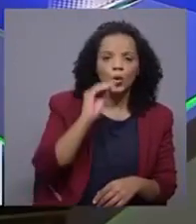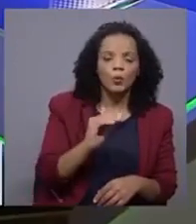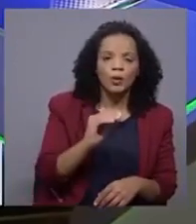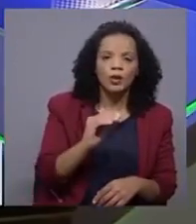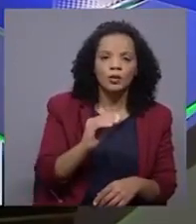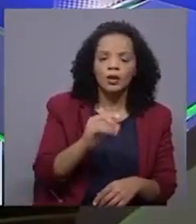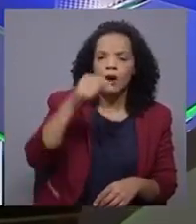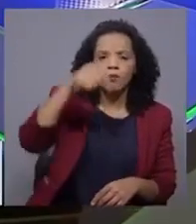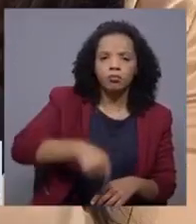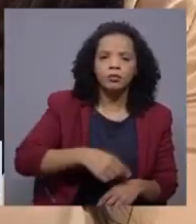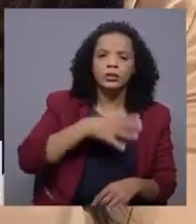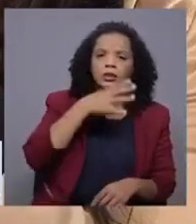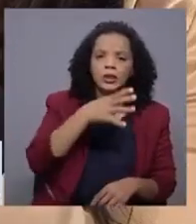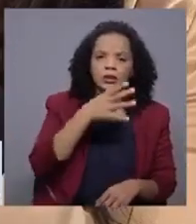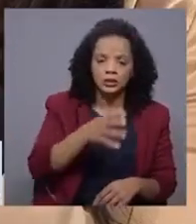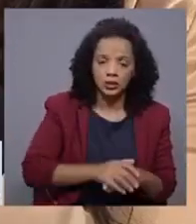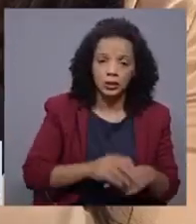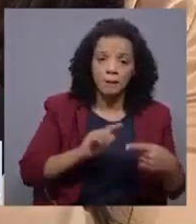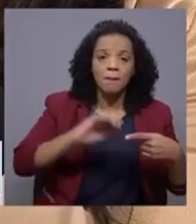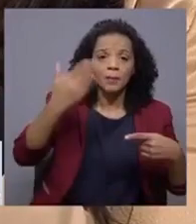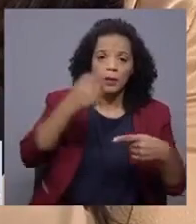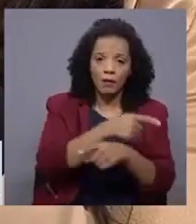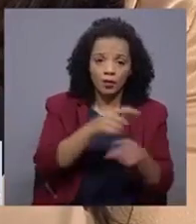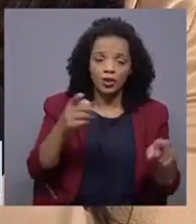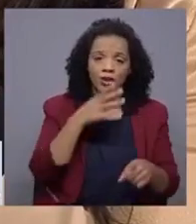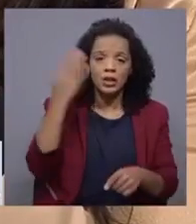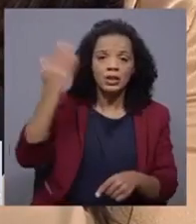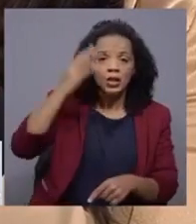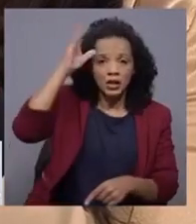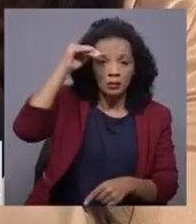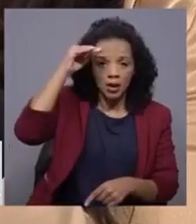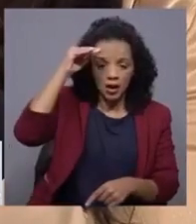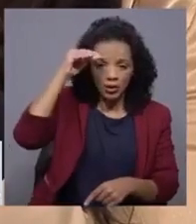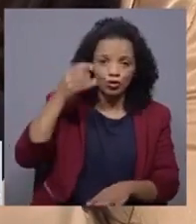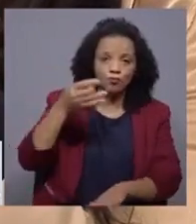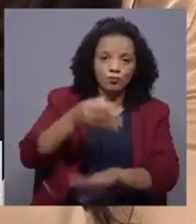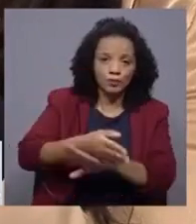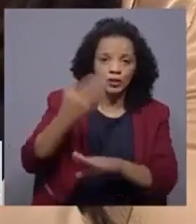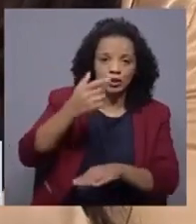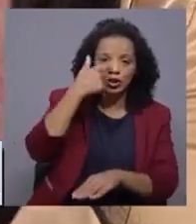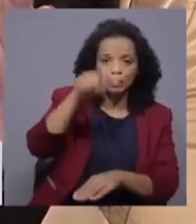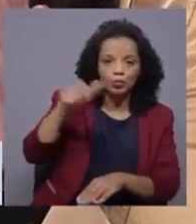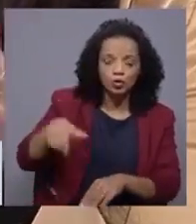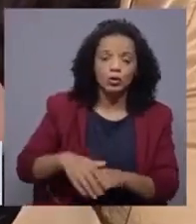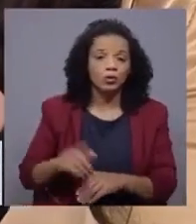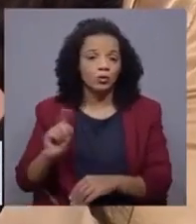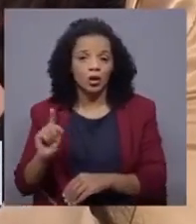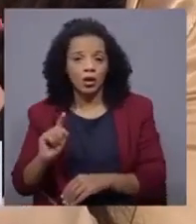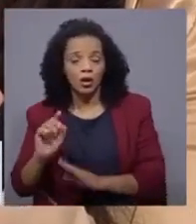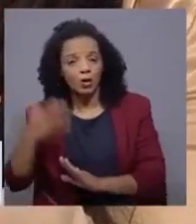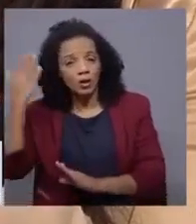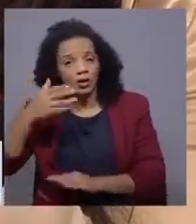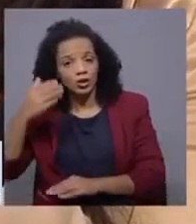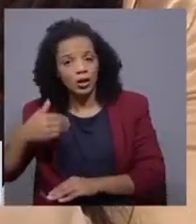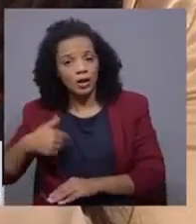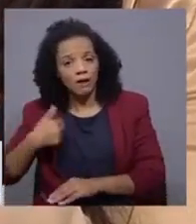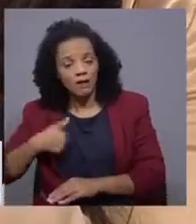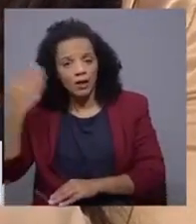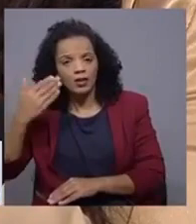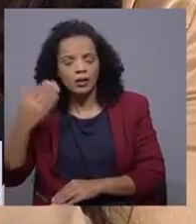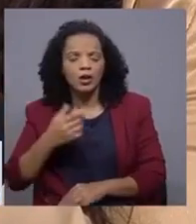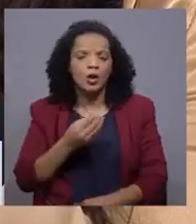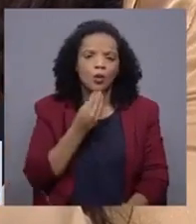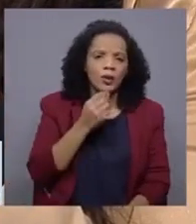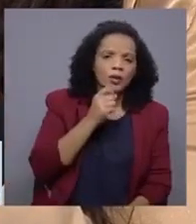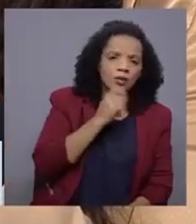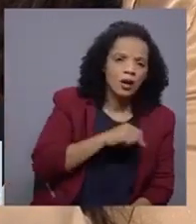desmentir imediatamente aquilo que está a dizer. Primeiro ponto, vocês colocam os direitos dos animais à frente dos direitos das pessoas. Não se tratam nas tintas, estas pessoas podem comer carne, não